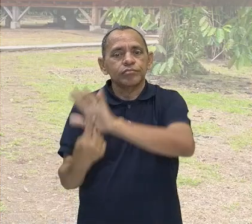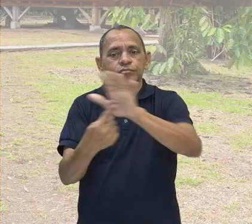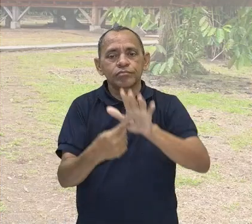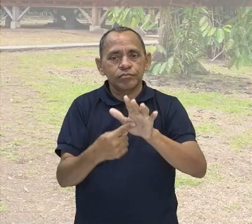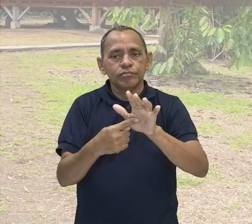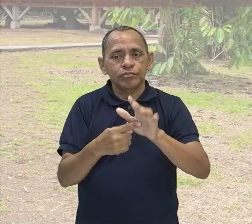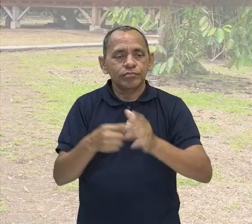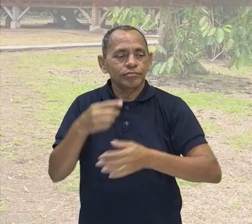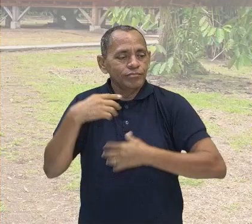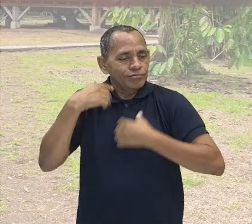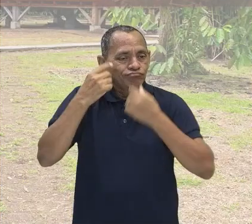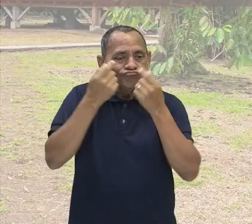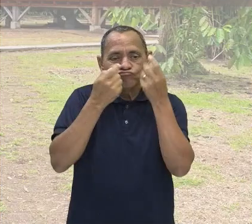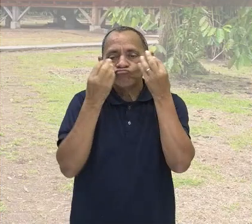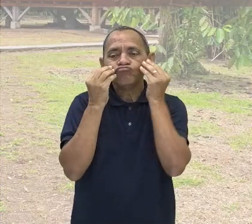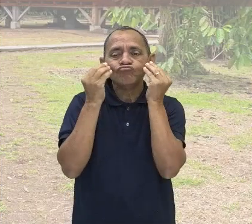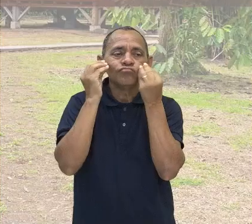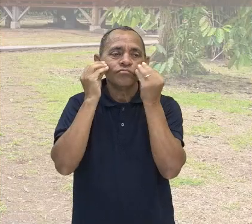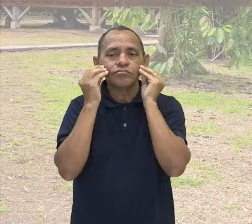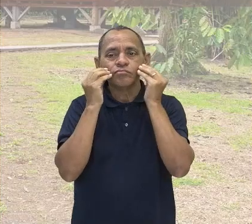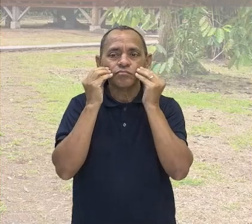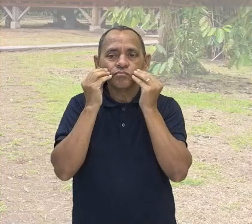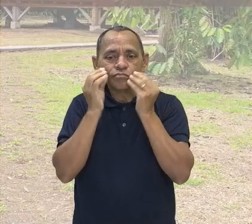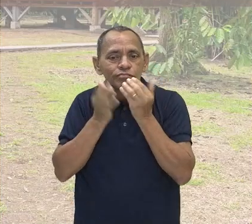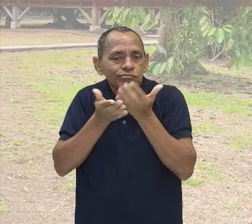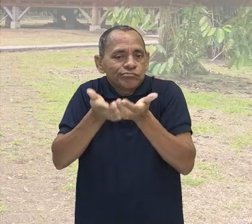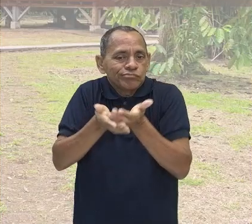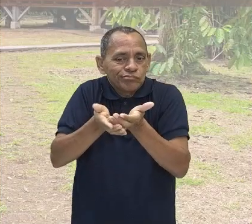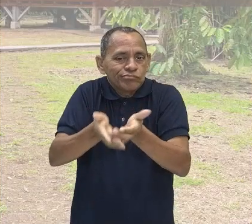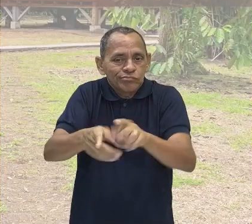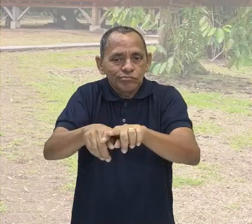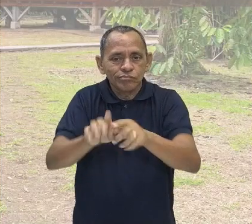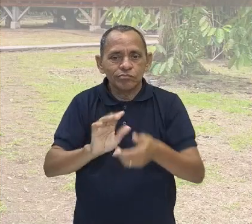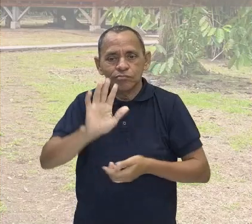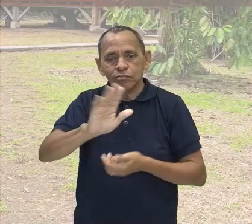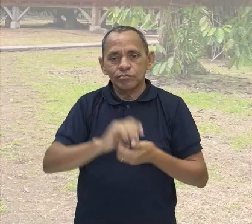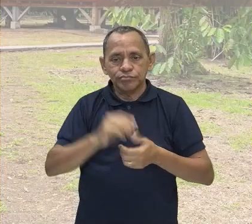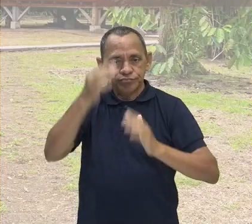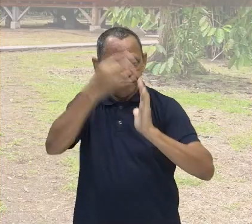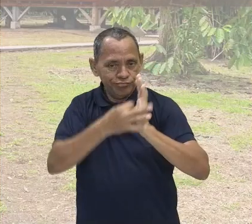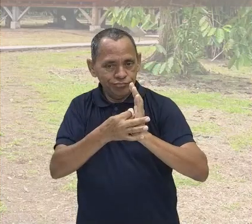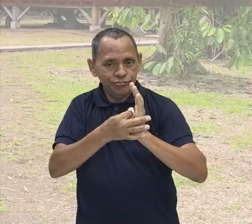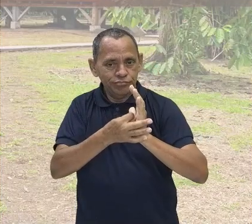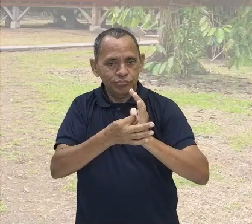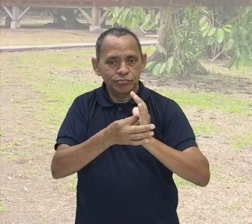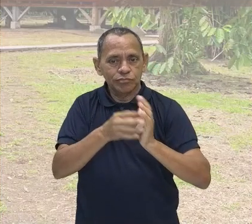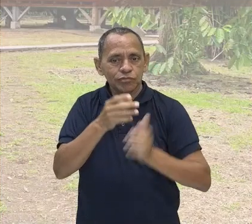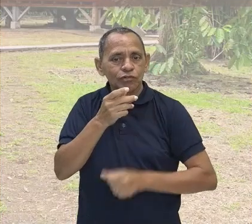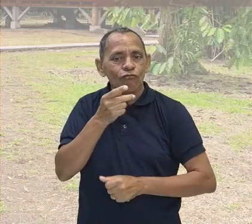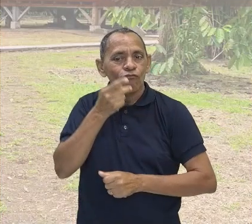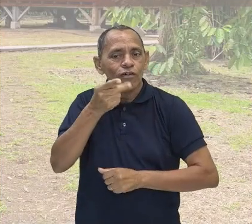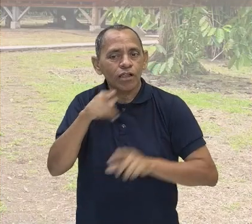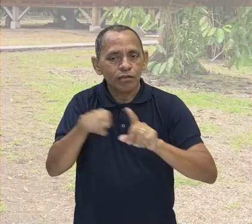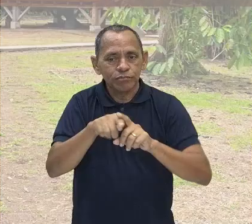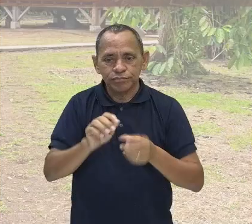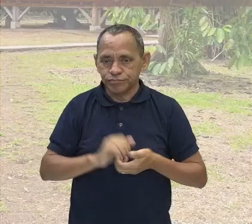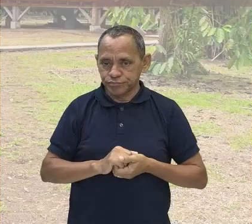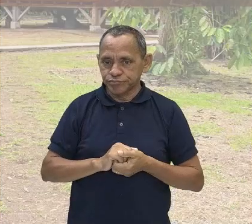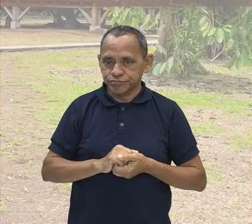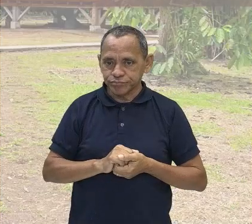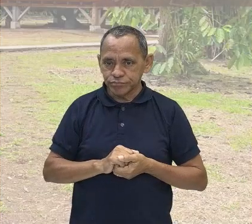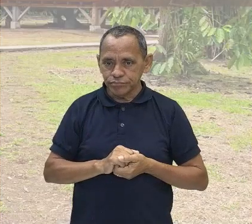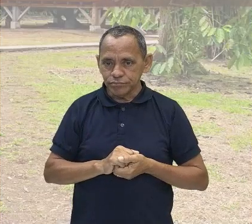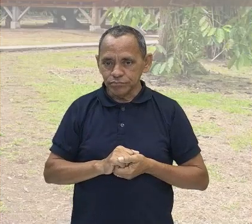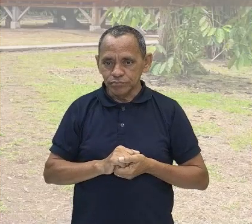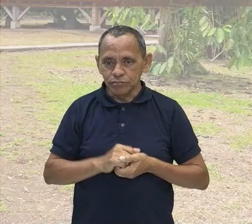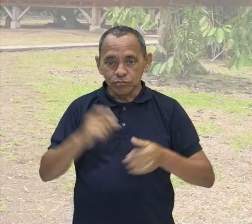linha. Então, mais aqui, o texto não fala para onde Dona Maria vai, mas eu posso deduzir que ela está indo para uma festa ou para uma cidade fazer algo importante. Ela